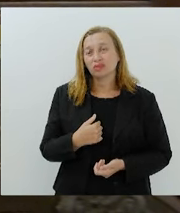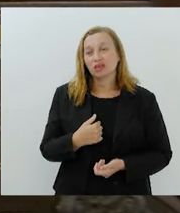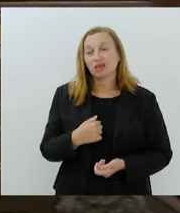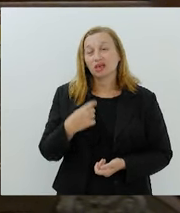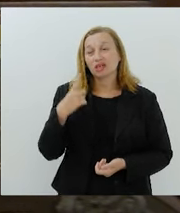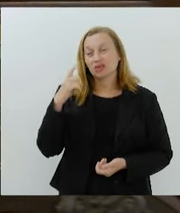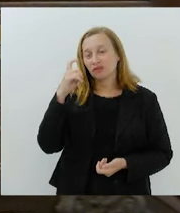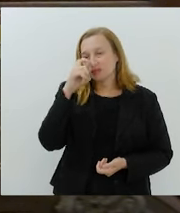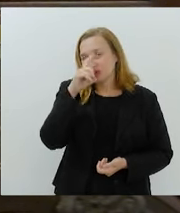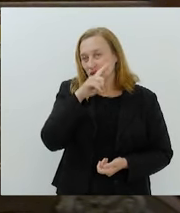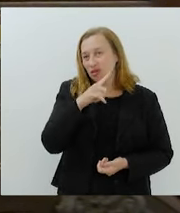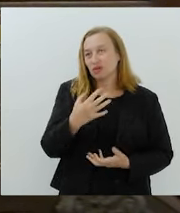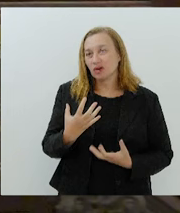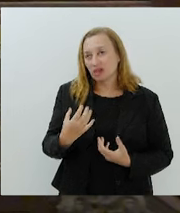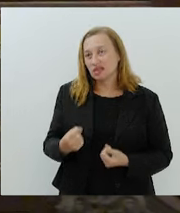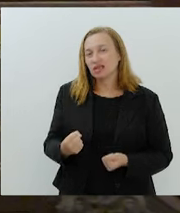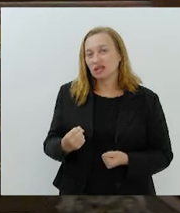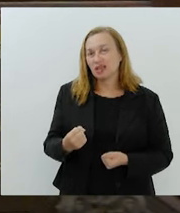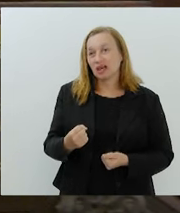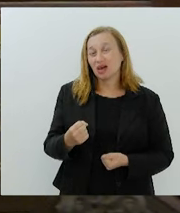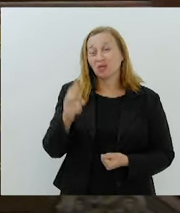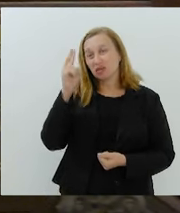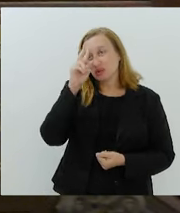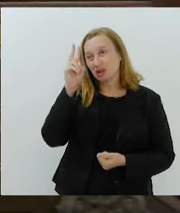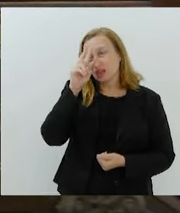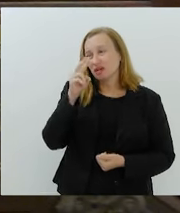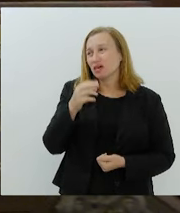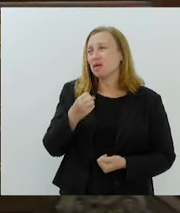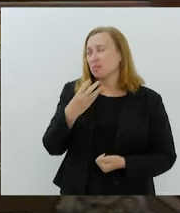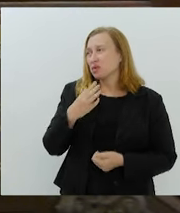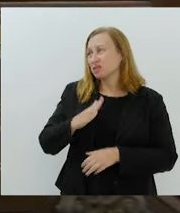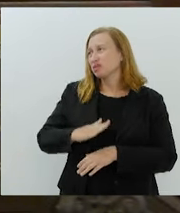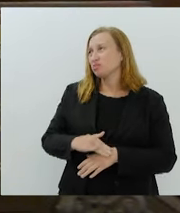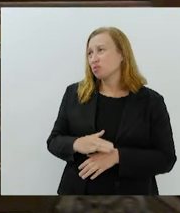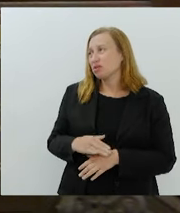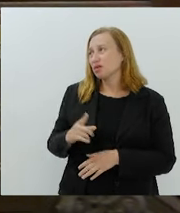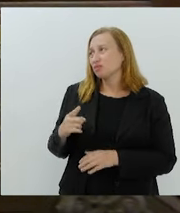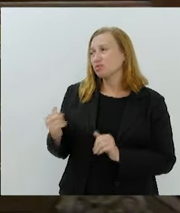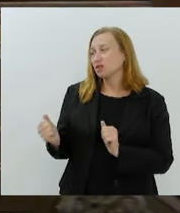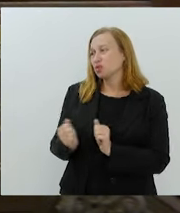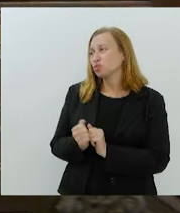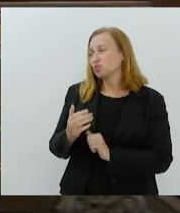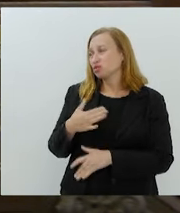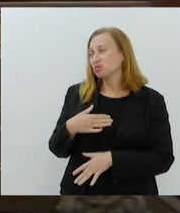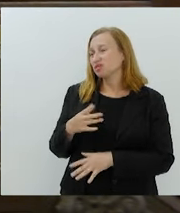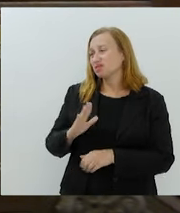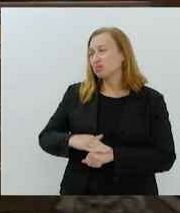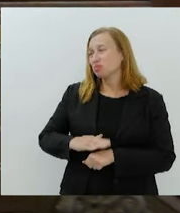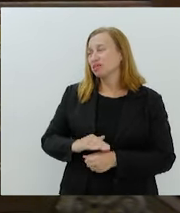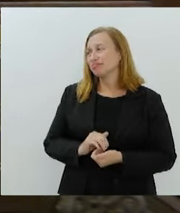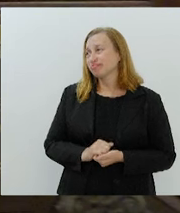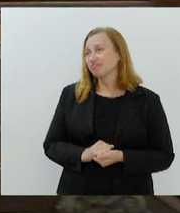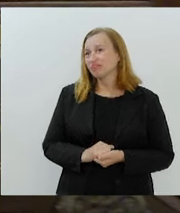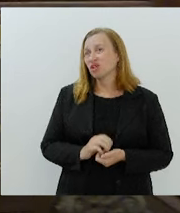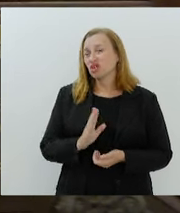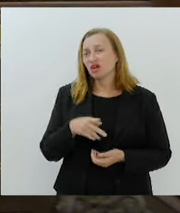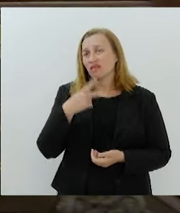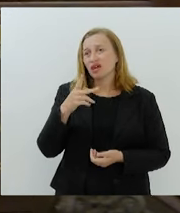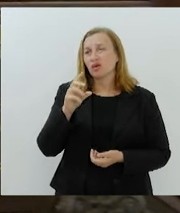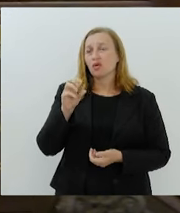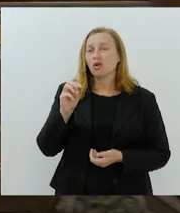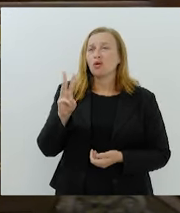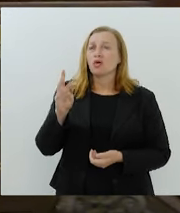enlutado quando me lembro delas e falo como seria bom nesse momento vocês estarem aqui. Eu já falei de Washington Novaes,